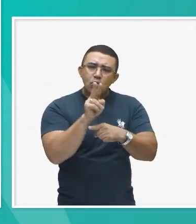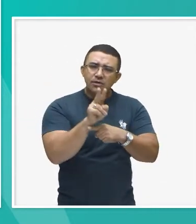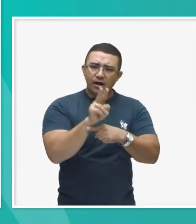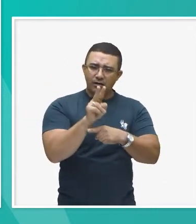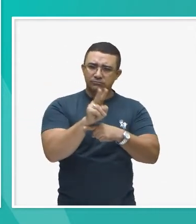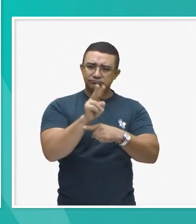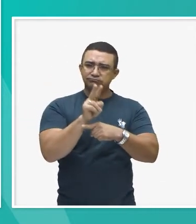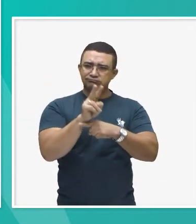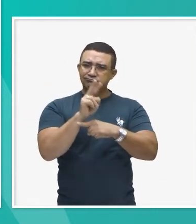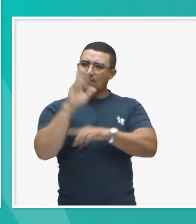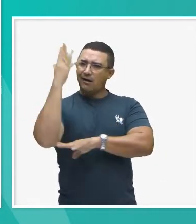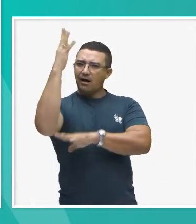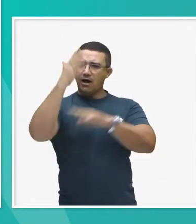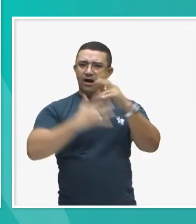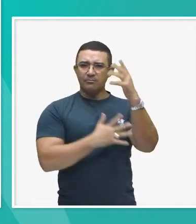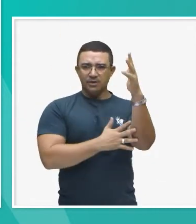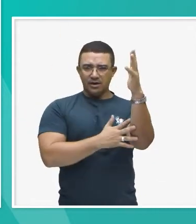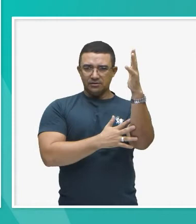dá para pronunciar.